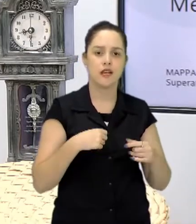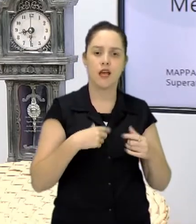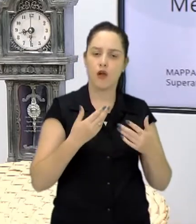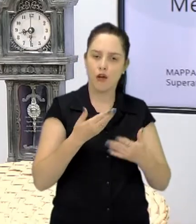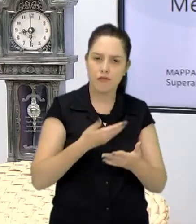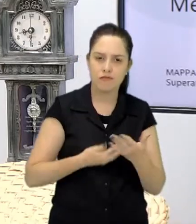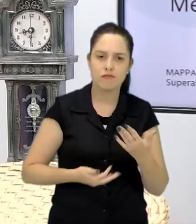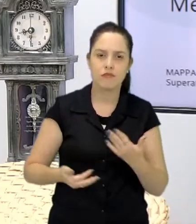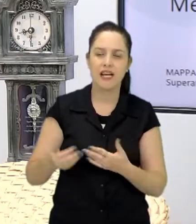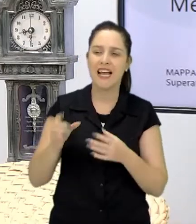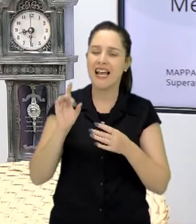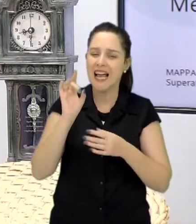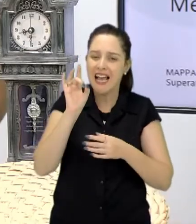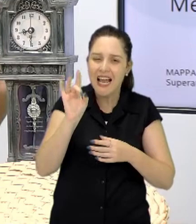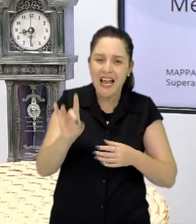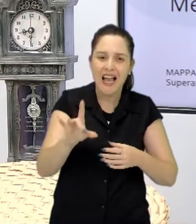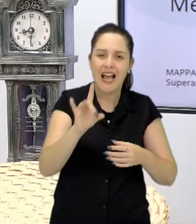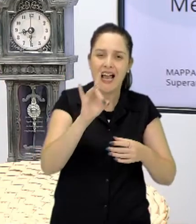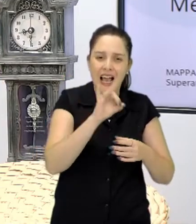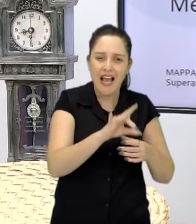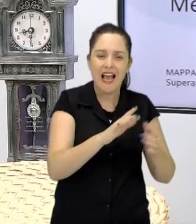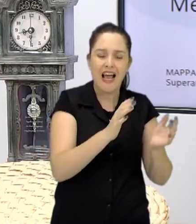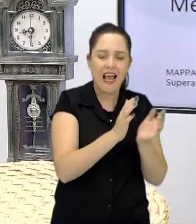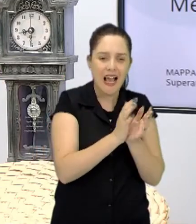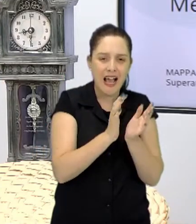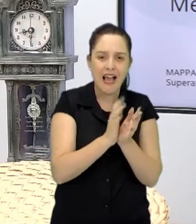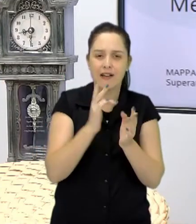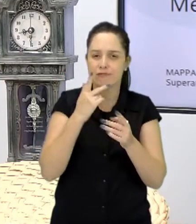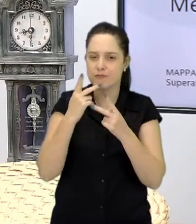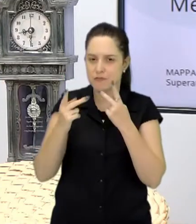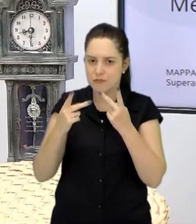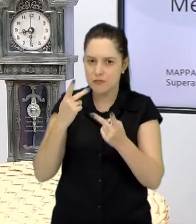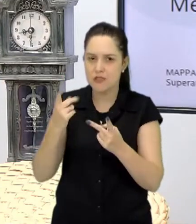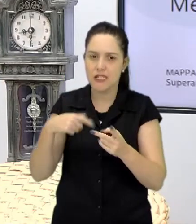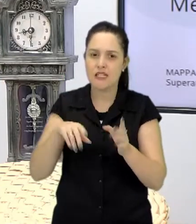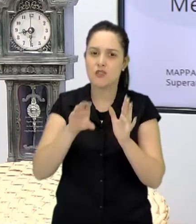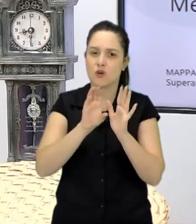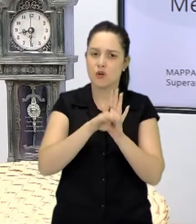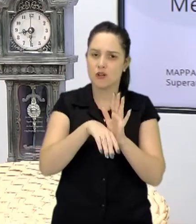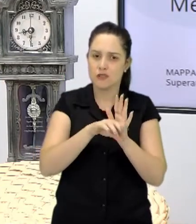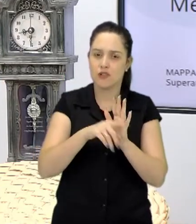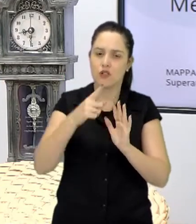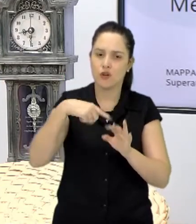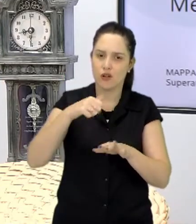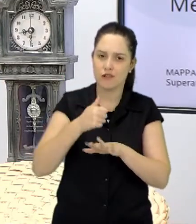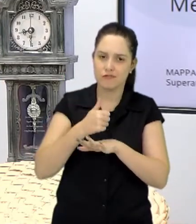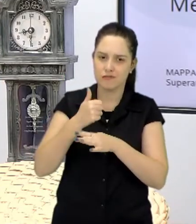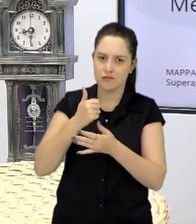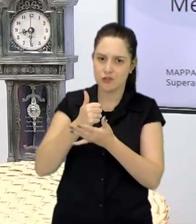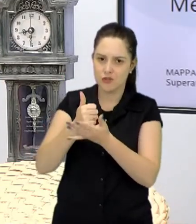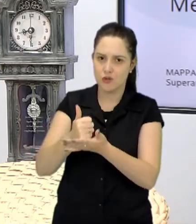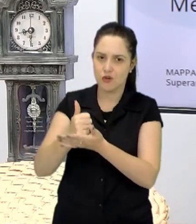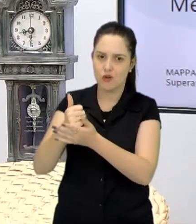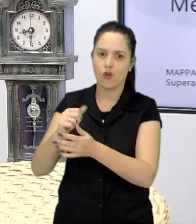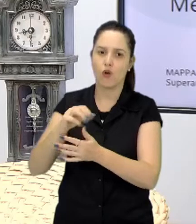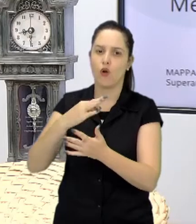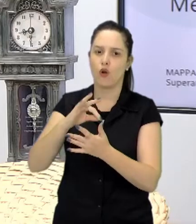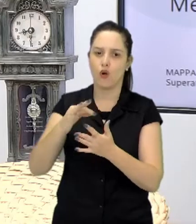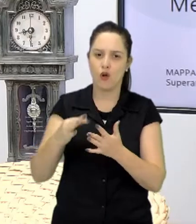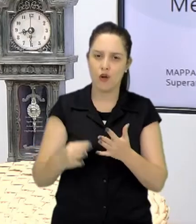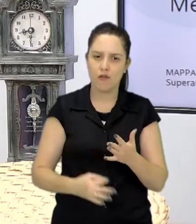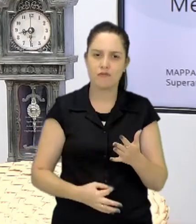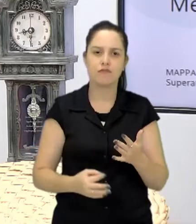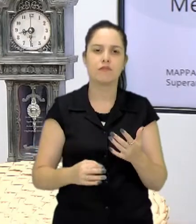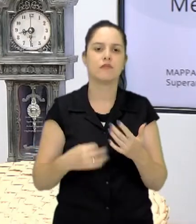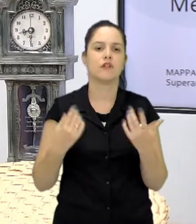cada grupo, dentro de tudo isso que nós falamos, né, desses conceitos que nós trouxemos em todos os componentes, vocês vão encontrar